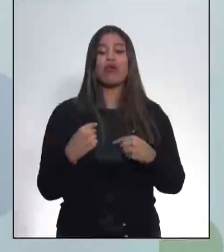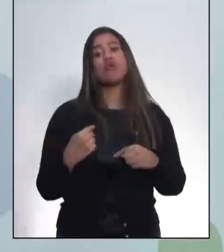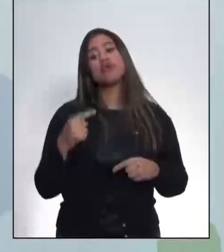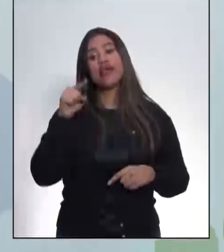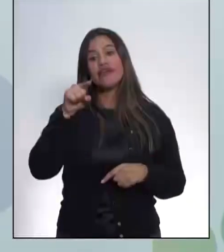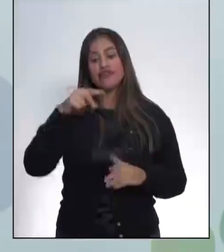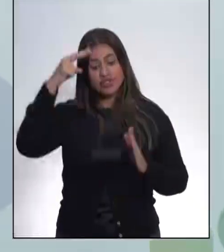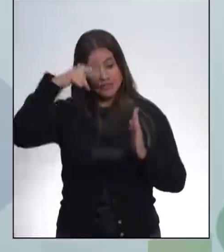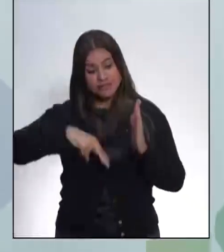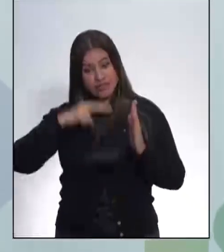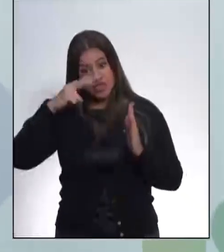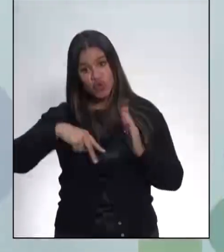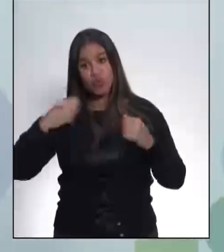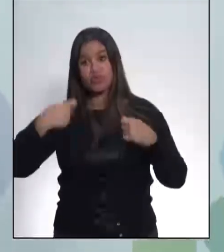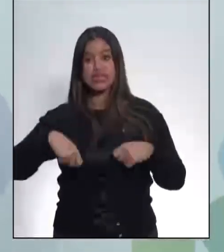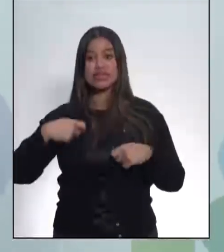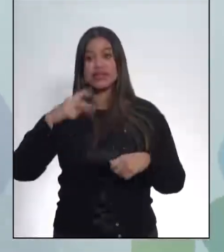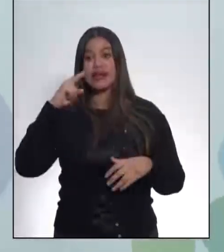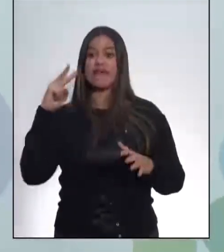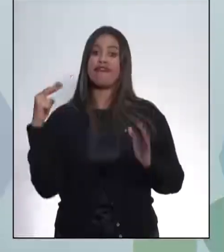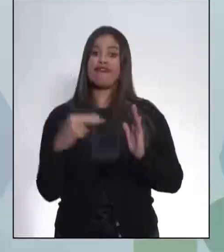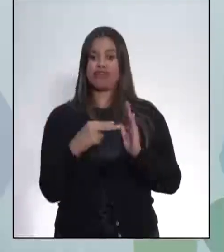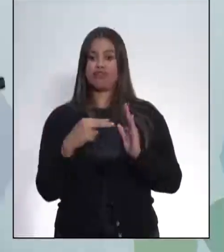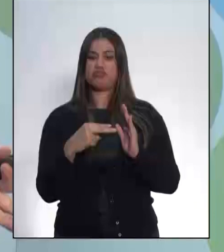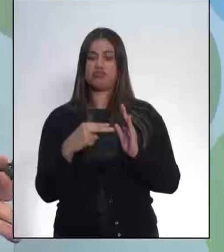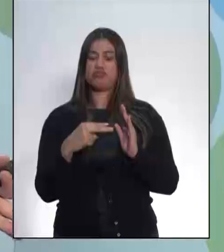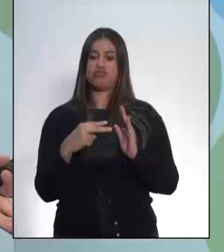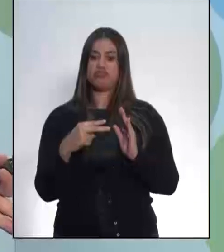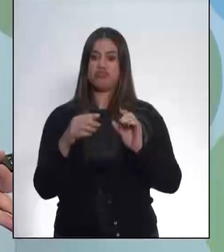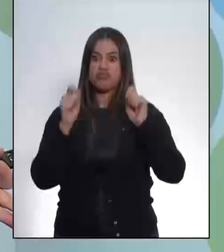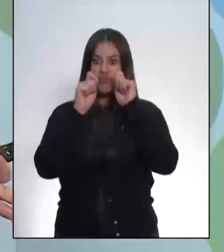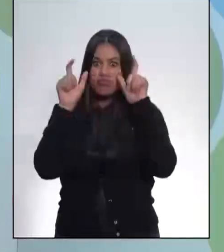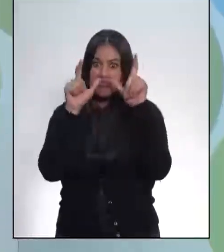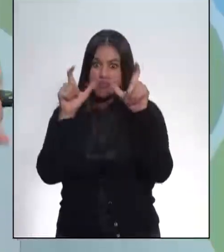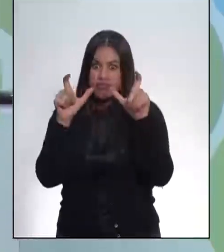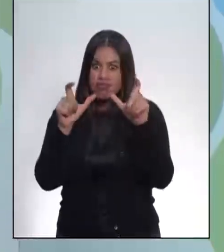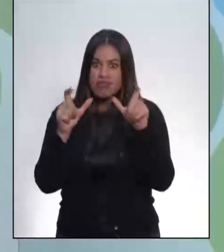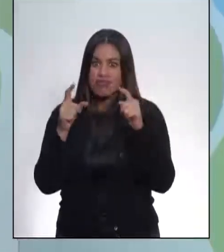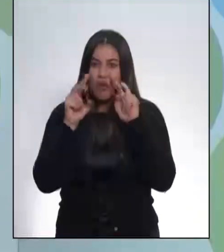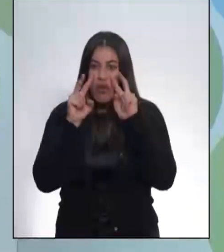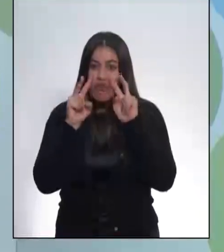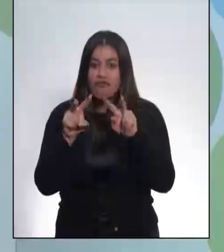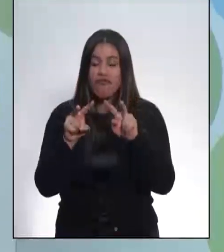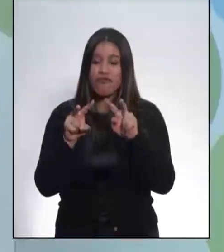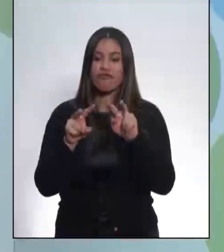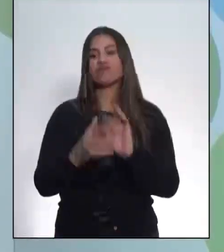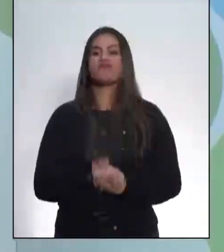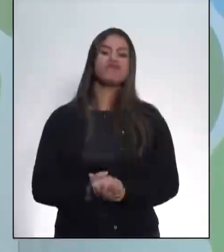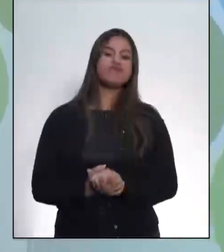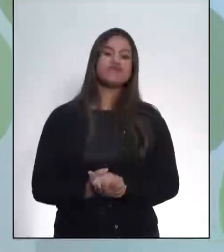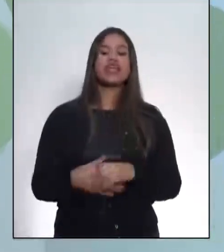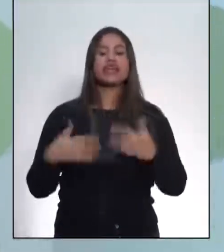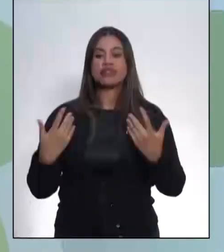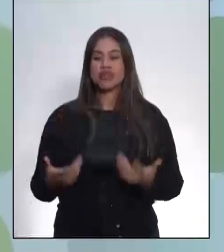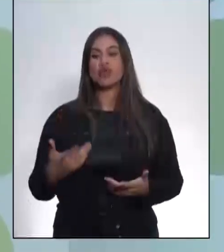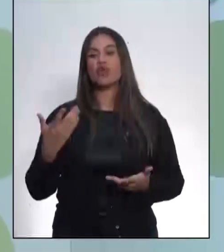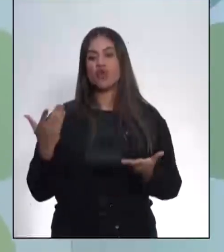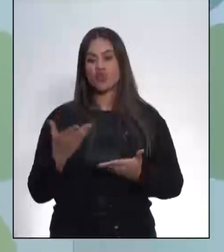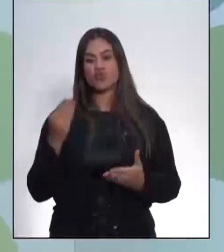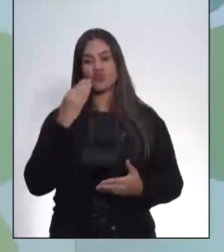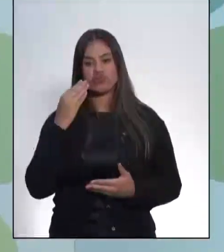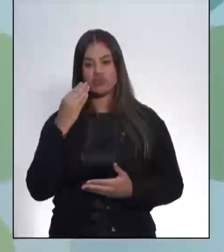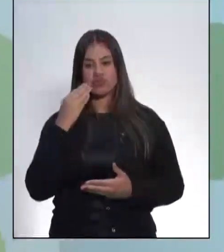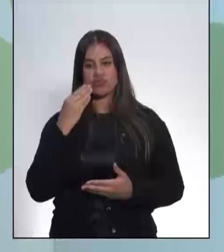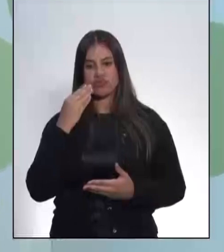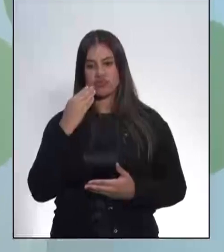ser capaz de enxergar esses sinaizinhos. Porque se você não enxergar os sinaizinhos, tudo bem? Você não consegue interpretar. Então, presta atenção. Vamos hoje tentar ver